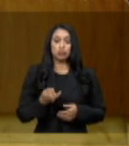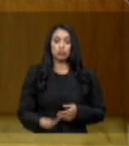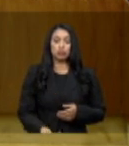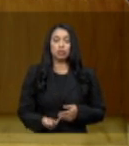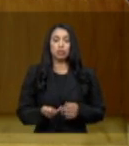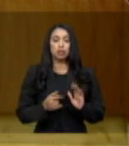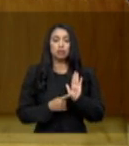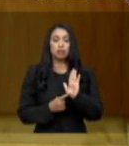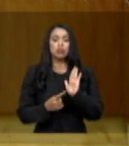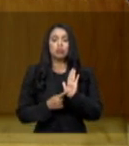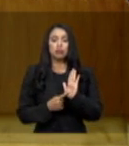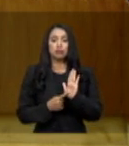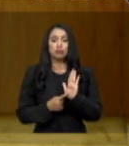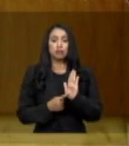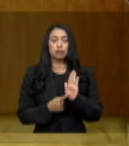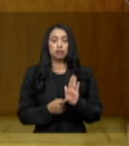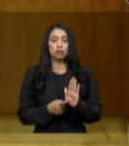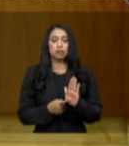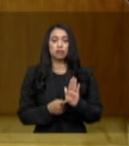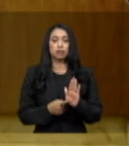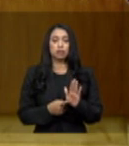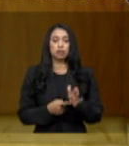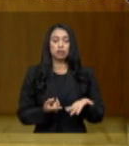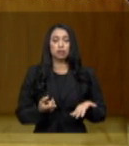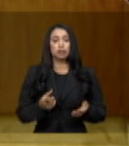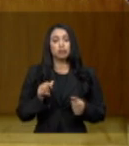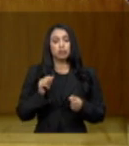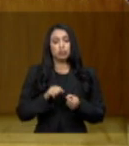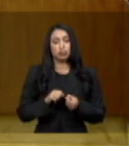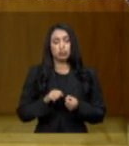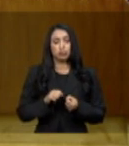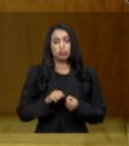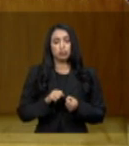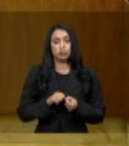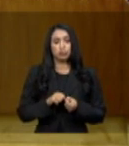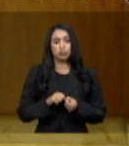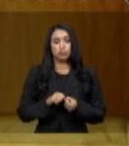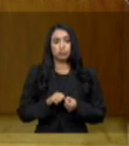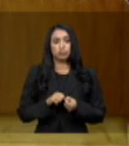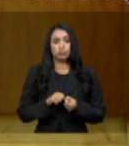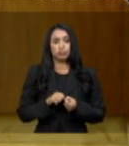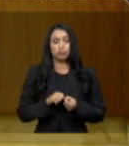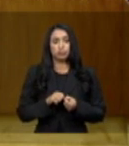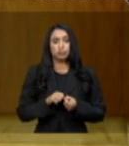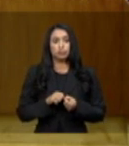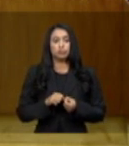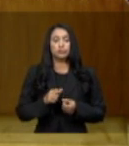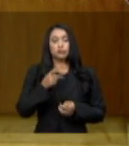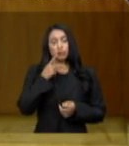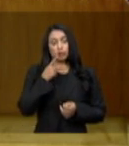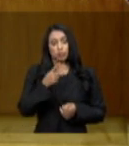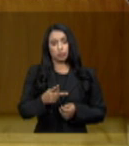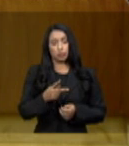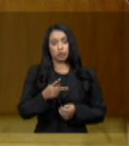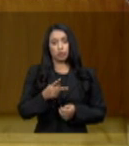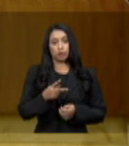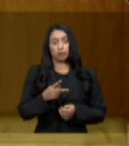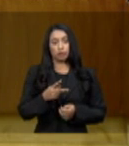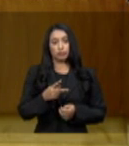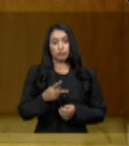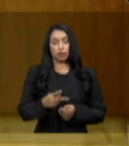no sentido de do software nos obter dicta que foram aqui proferidos então eu procurando o resultado